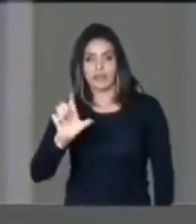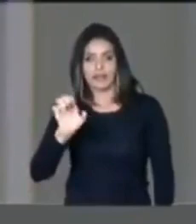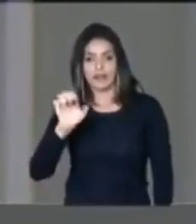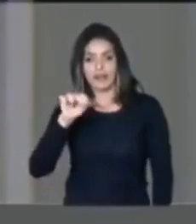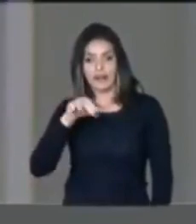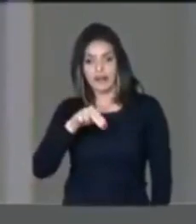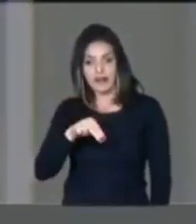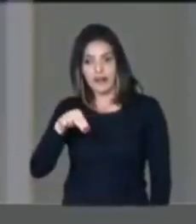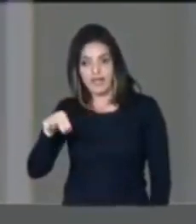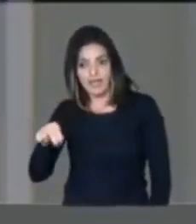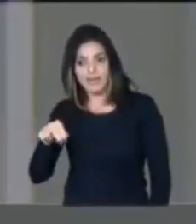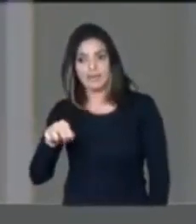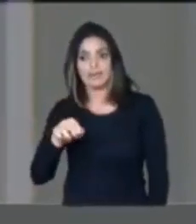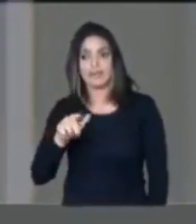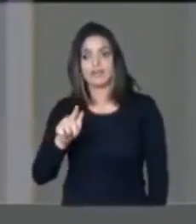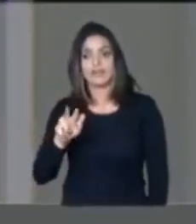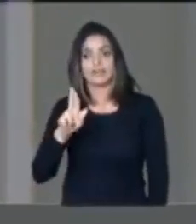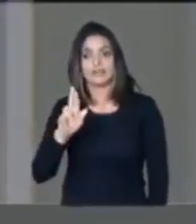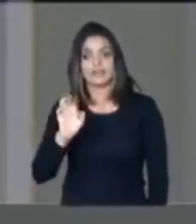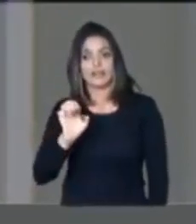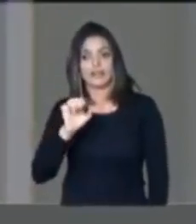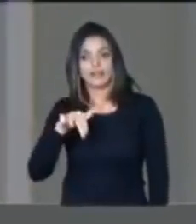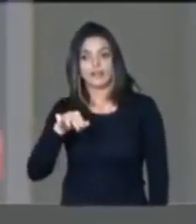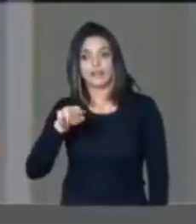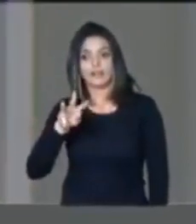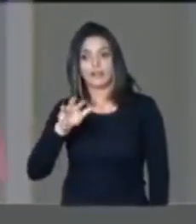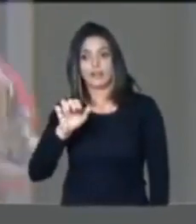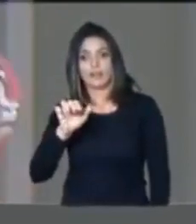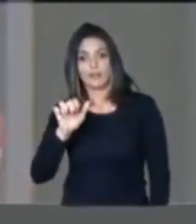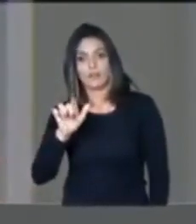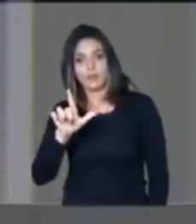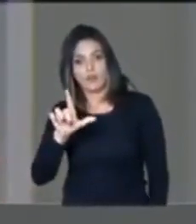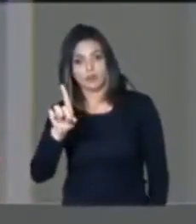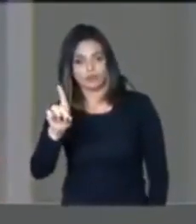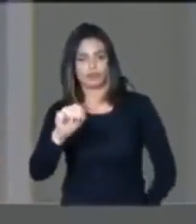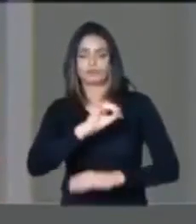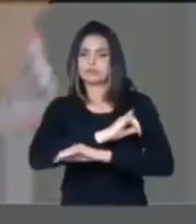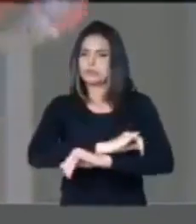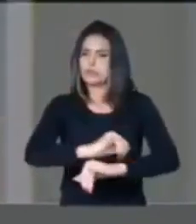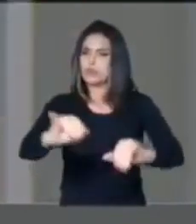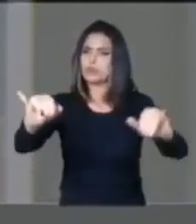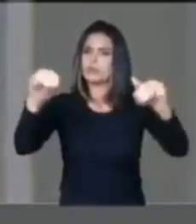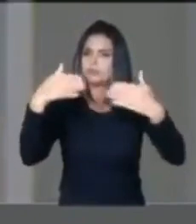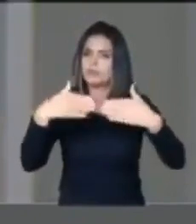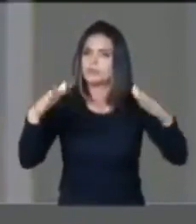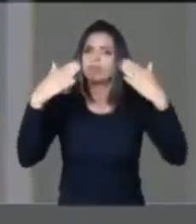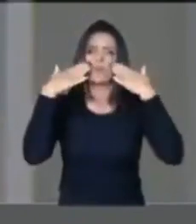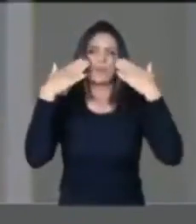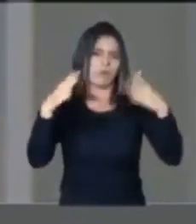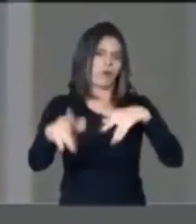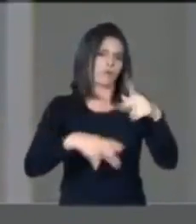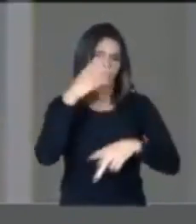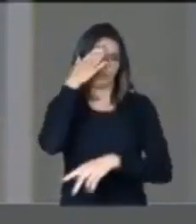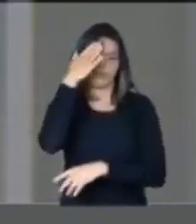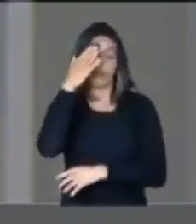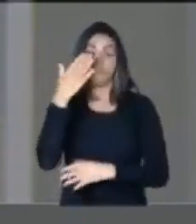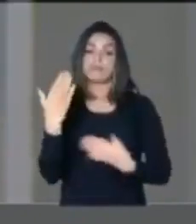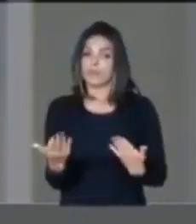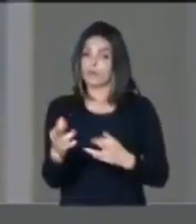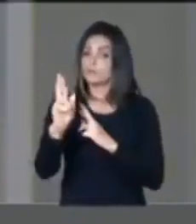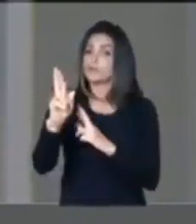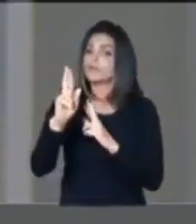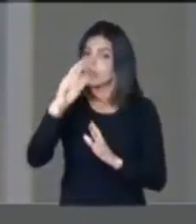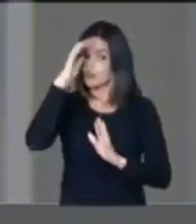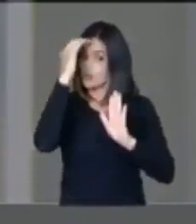à sociedade brasileira as notícias que chegaram. E eu espero sinceramente que, cumprido o regimento,